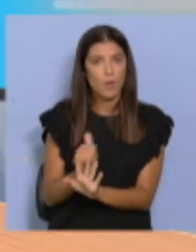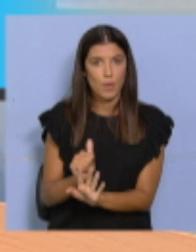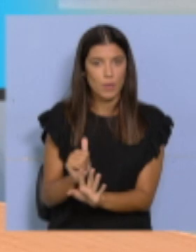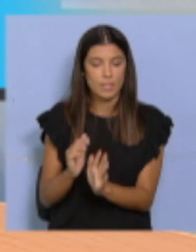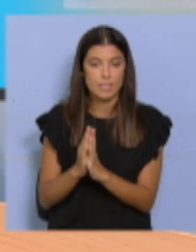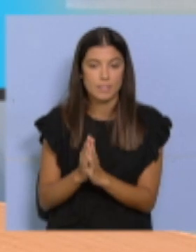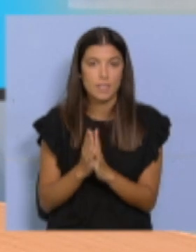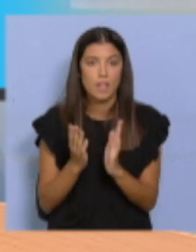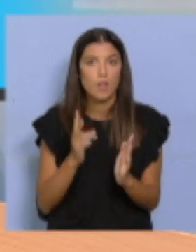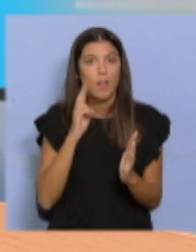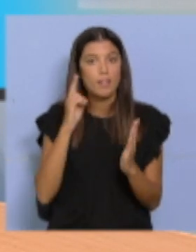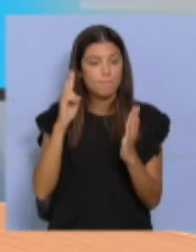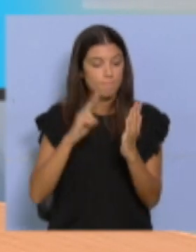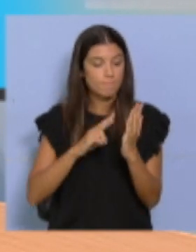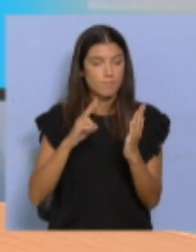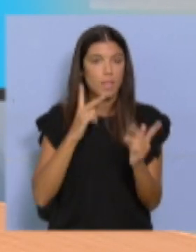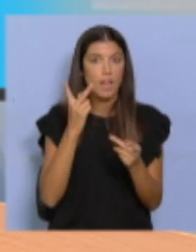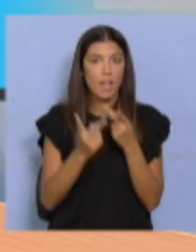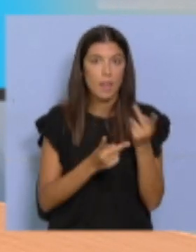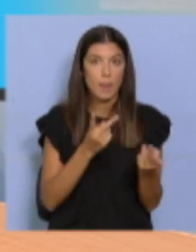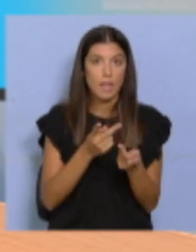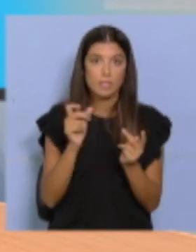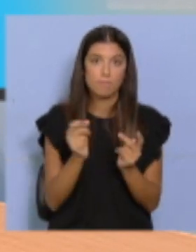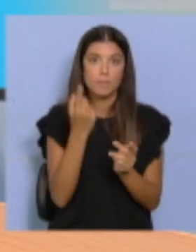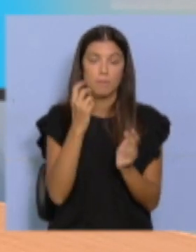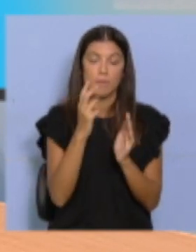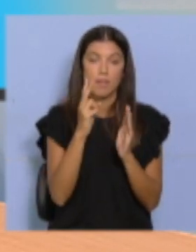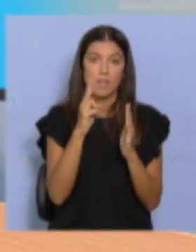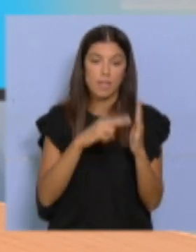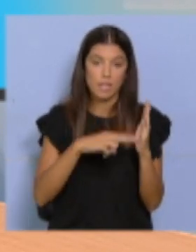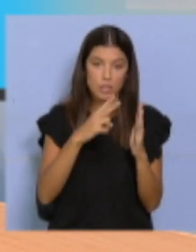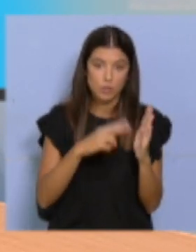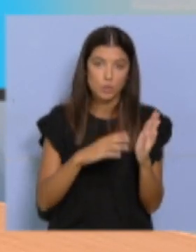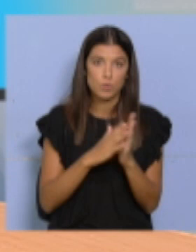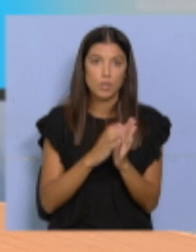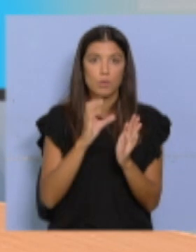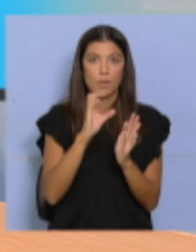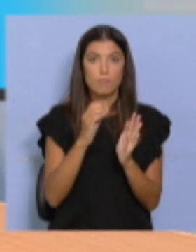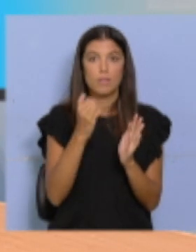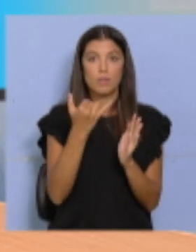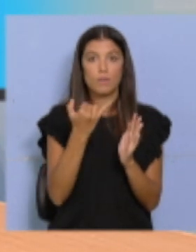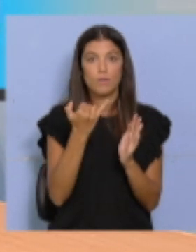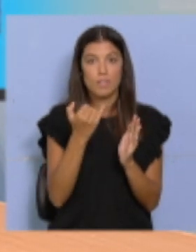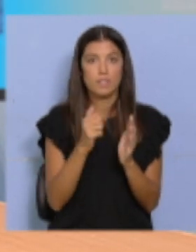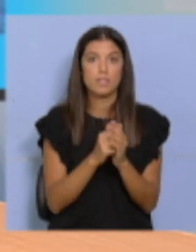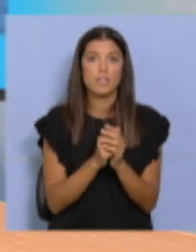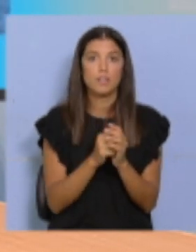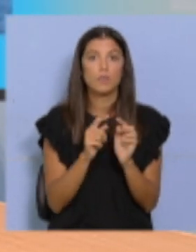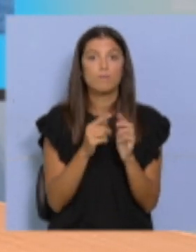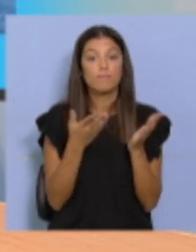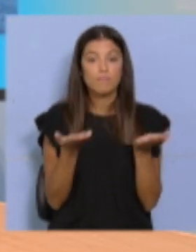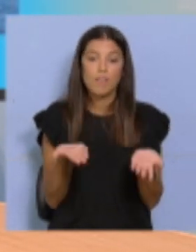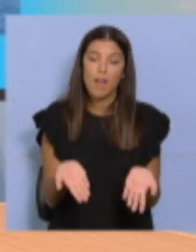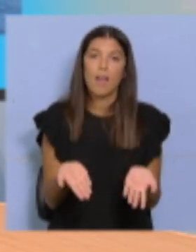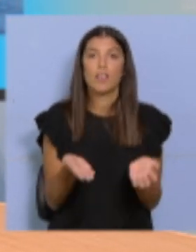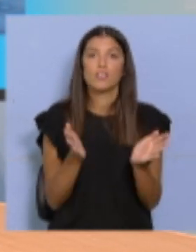à análise ao texto da primeira leitura do livro de Isaías, no capítulo 25. Eis o vosso Deus, de quem esperávamos a salvação. Que Deus é